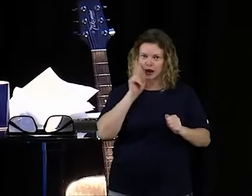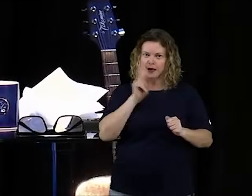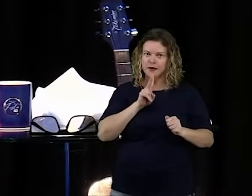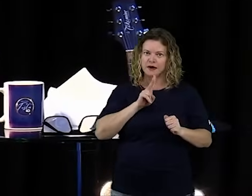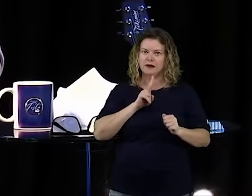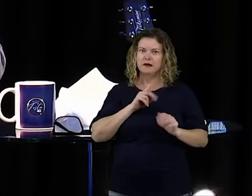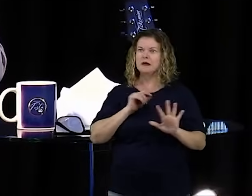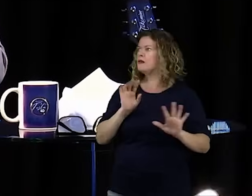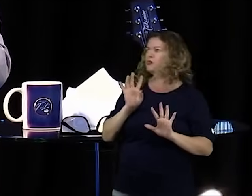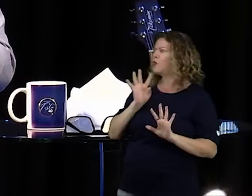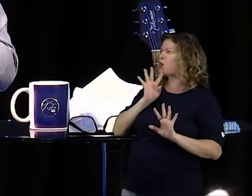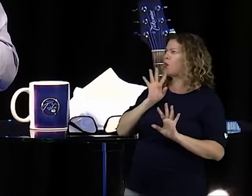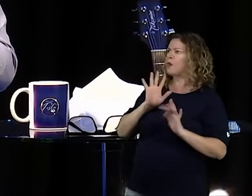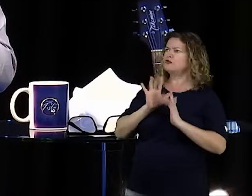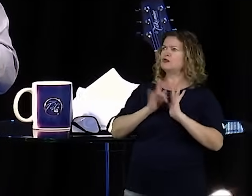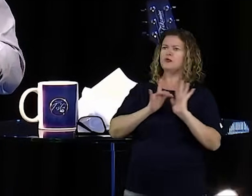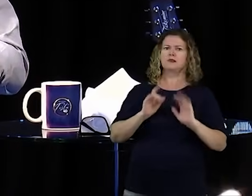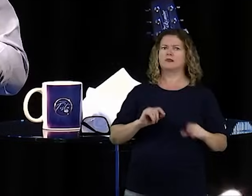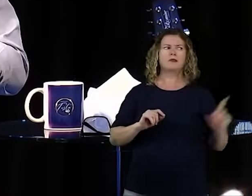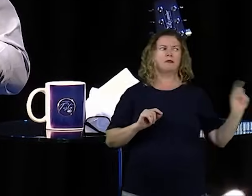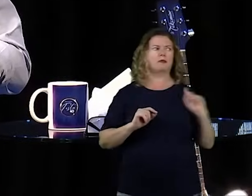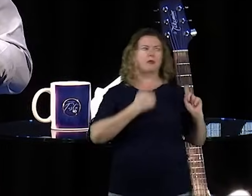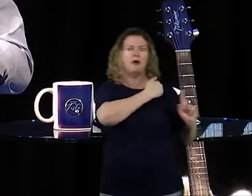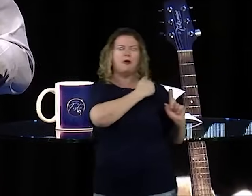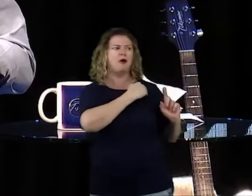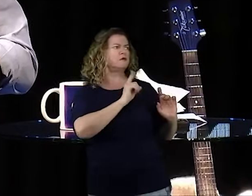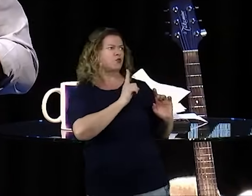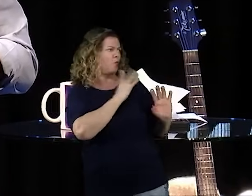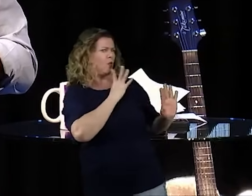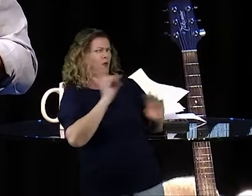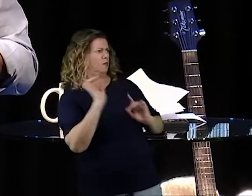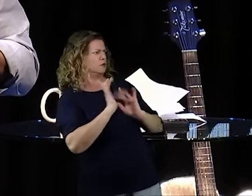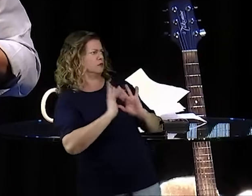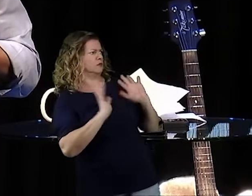chama Pedro e manda o recado